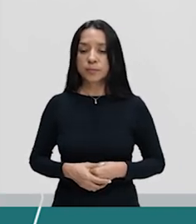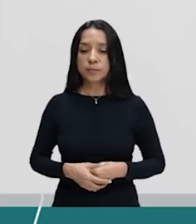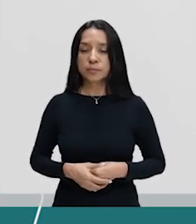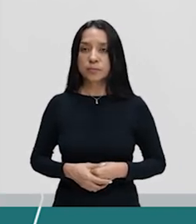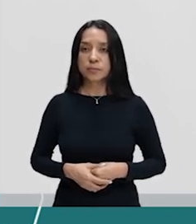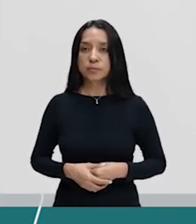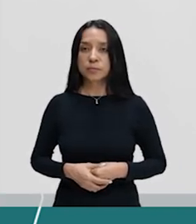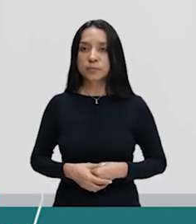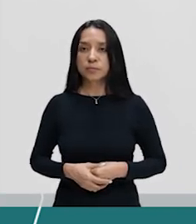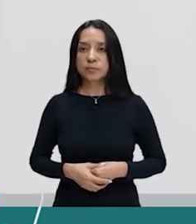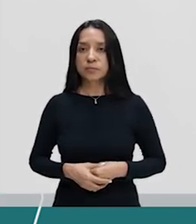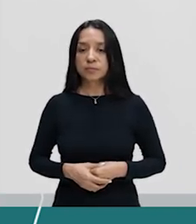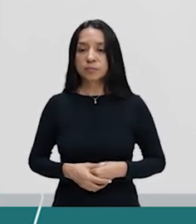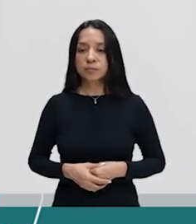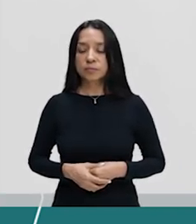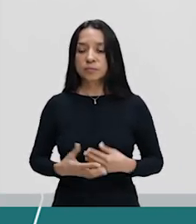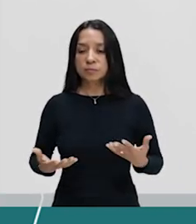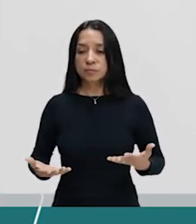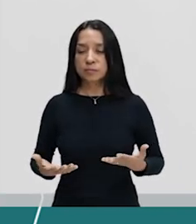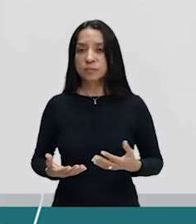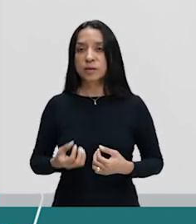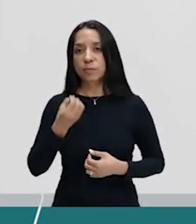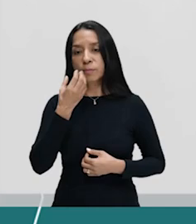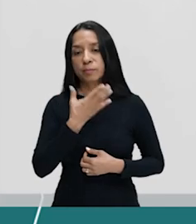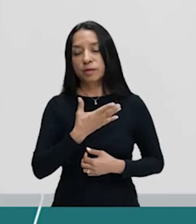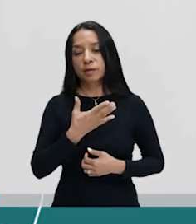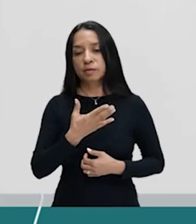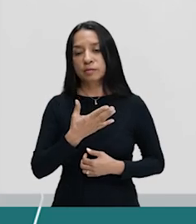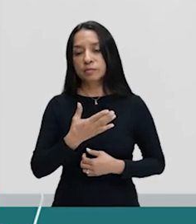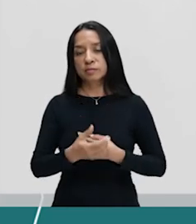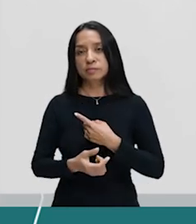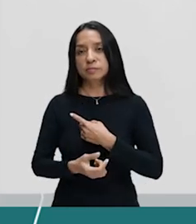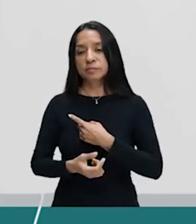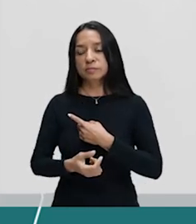habriam estado. Bem,